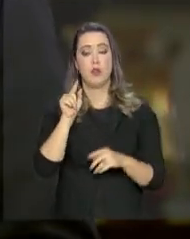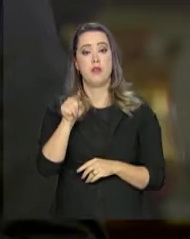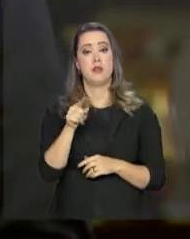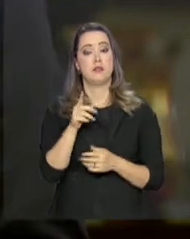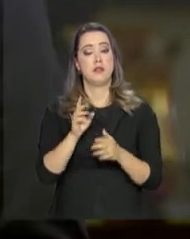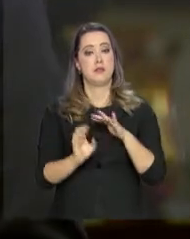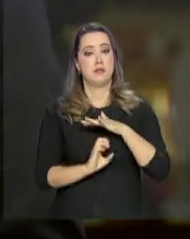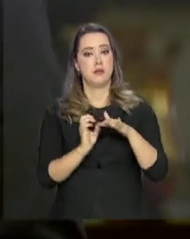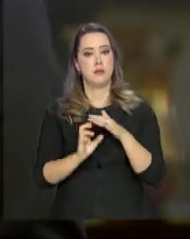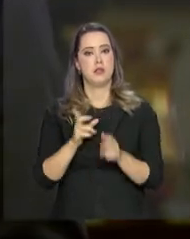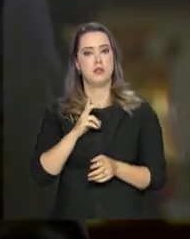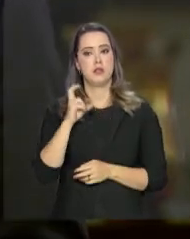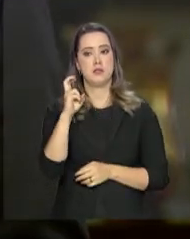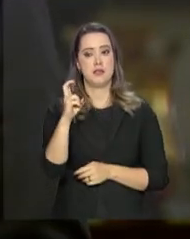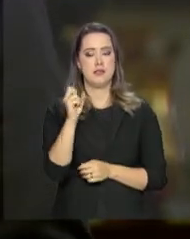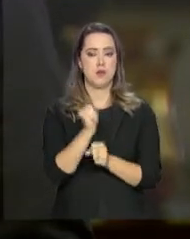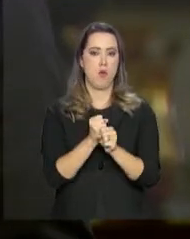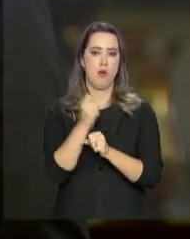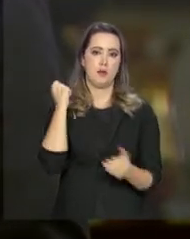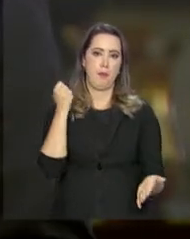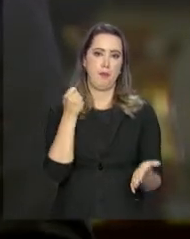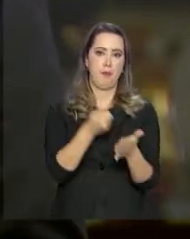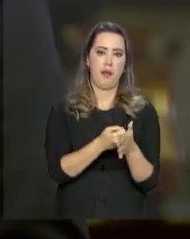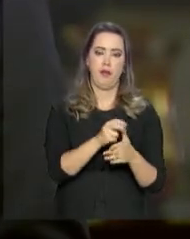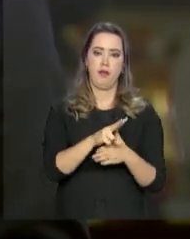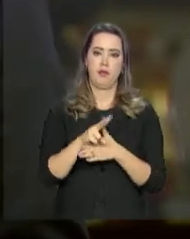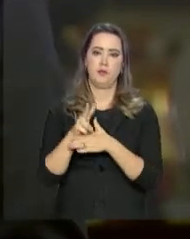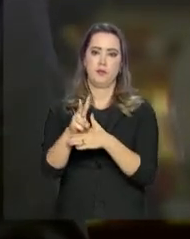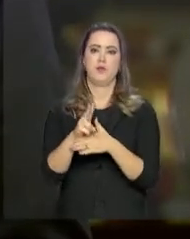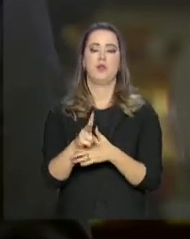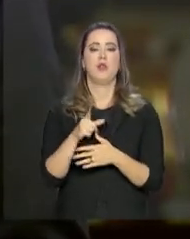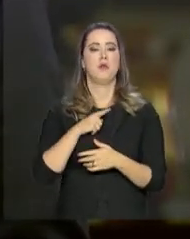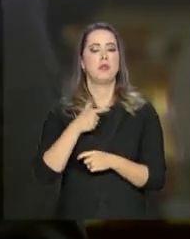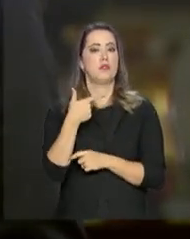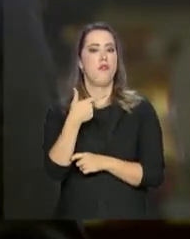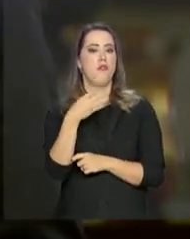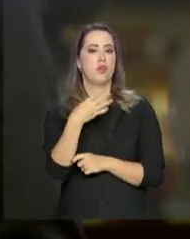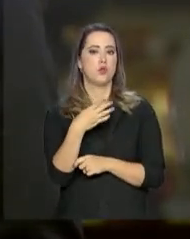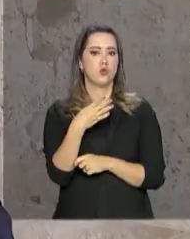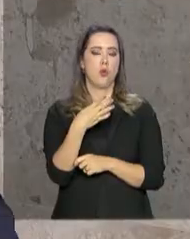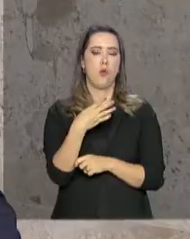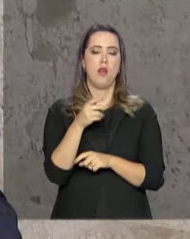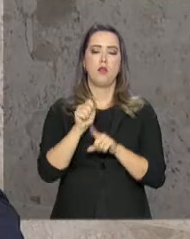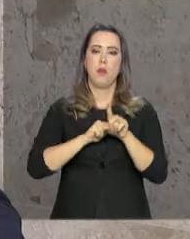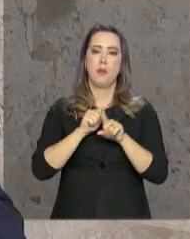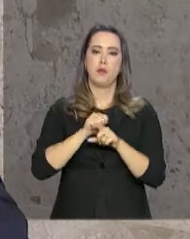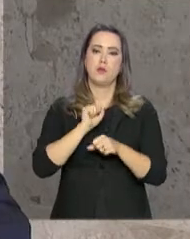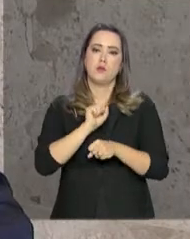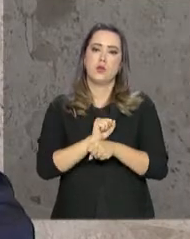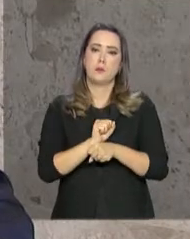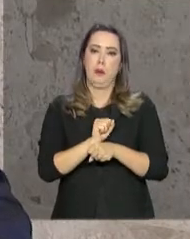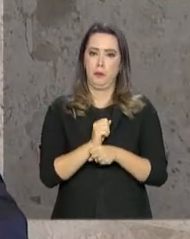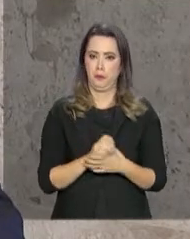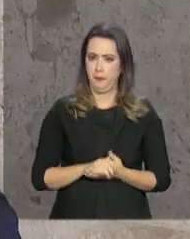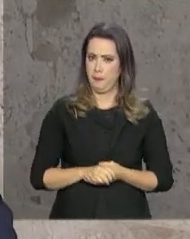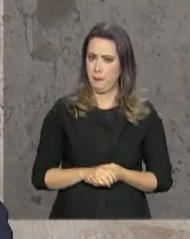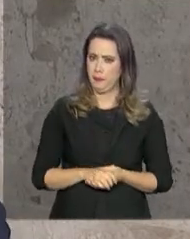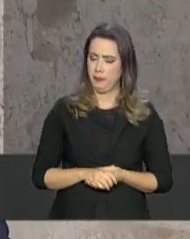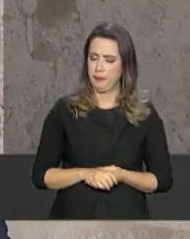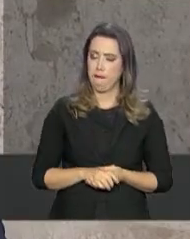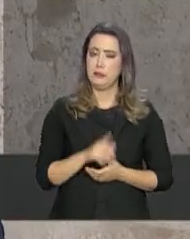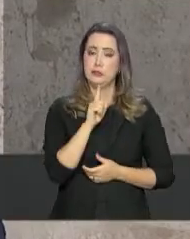de 5 anos para quitar o empréstimo, com carência de 24 meses. Houve perdas muito